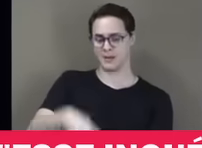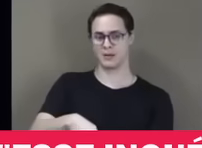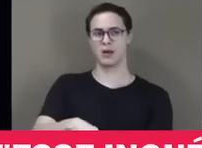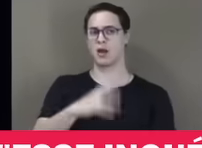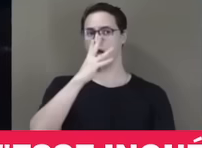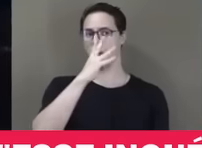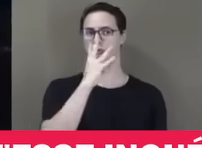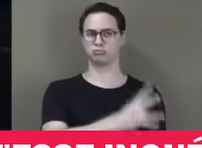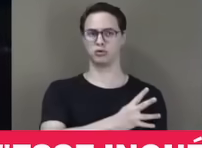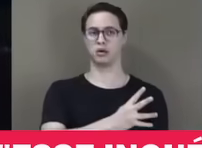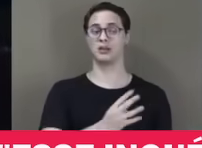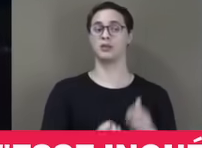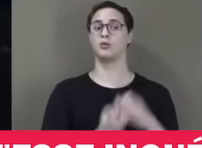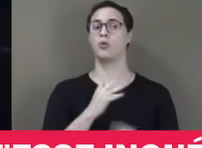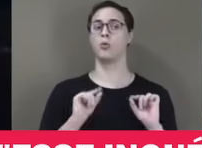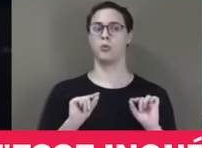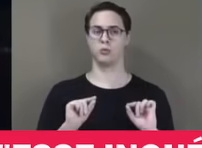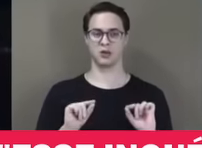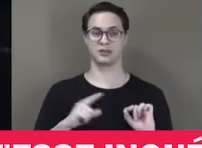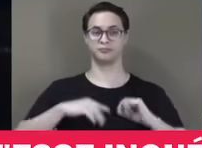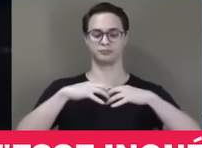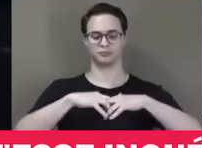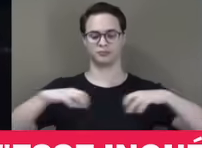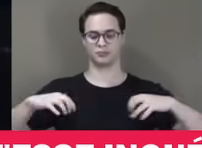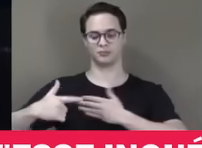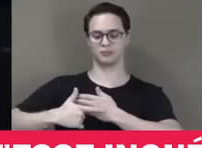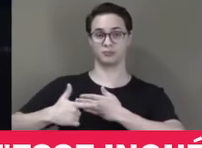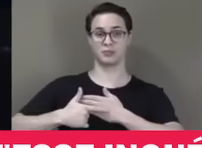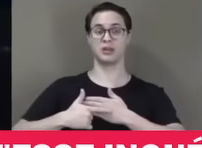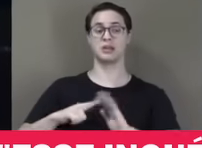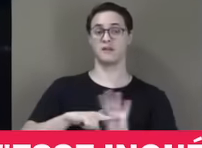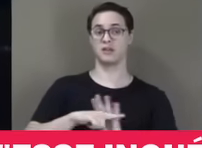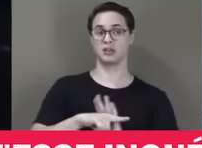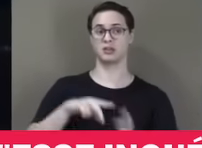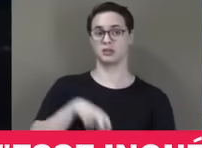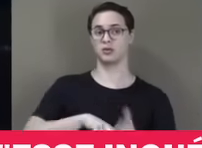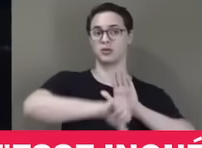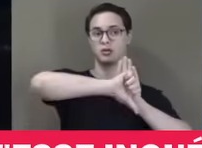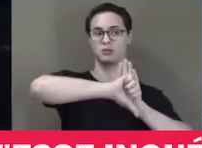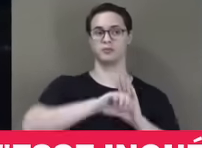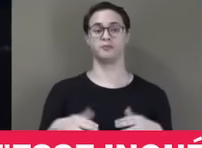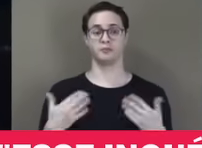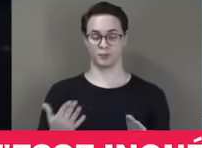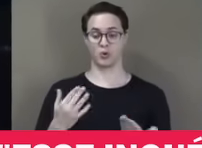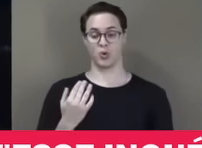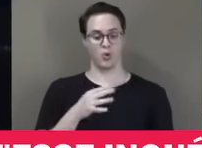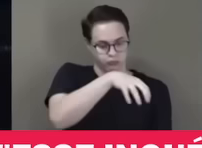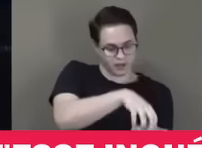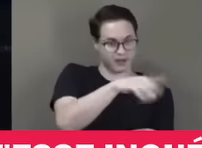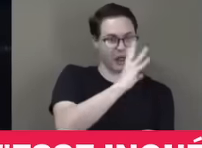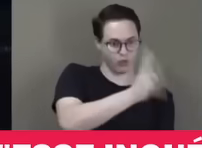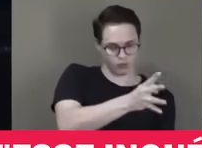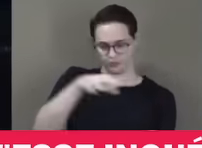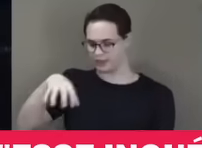acusatório estabelece a intransponível separação de funções na persecução penal, aliás, criminal. Um órgão acusa,